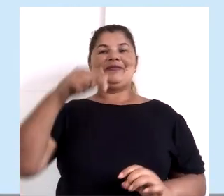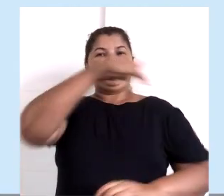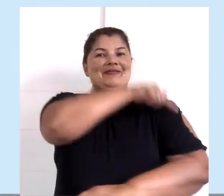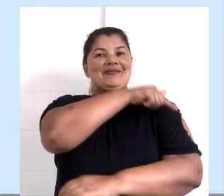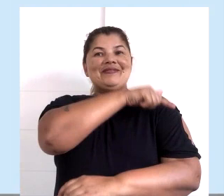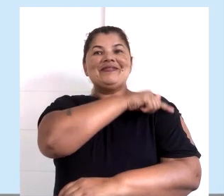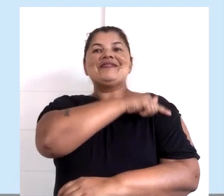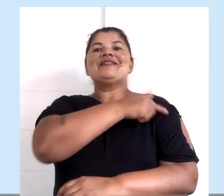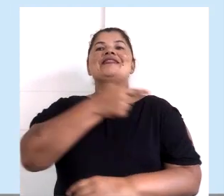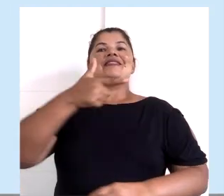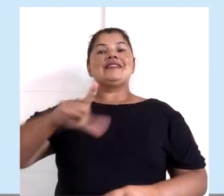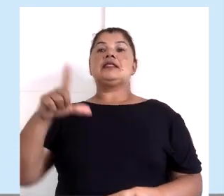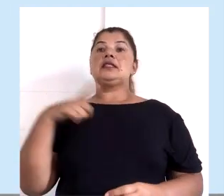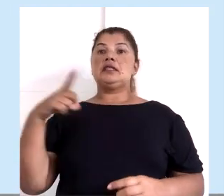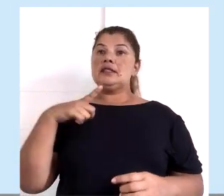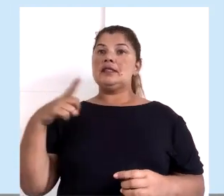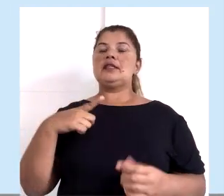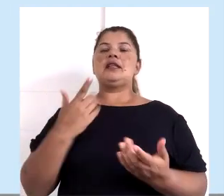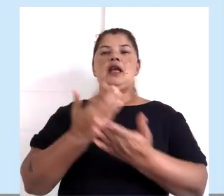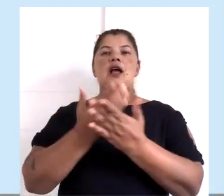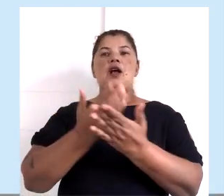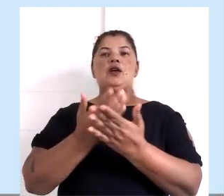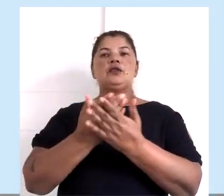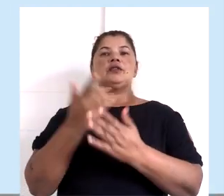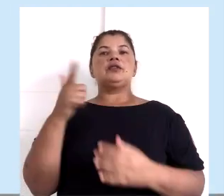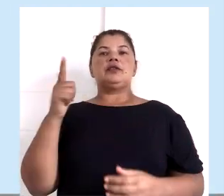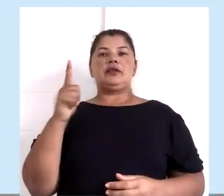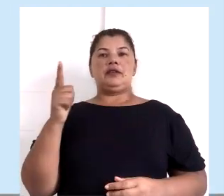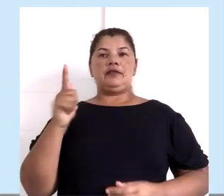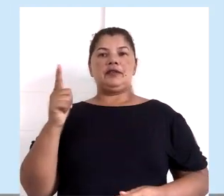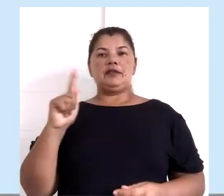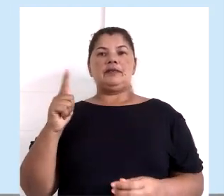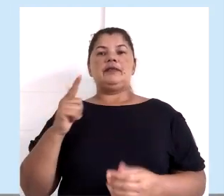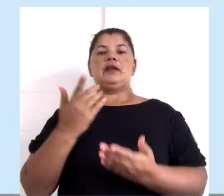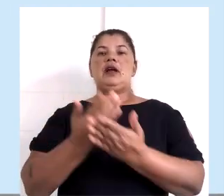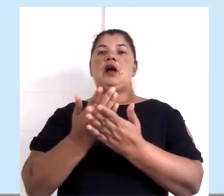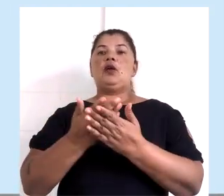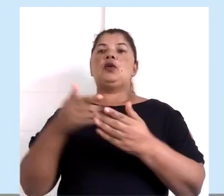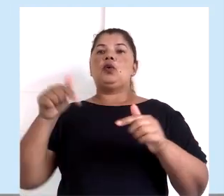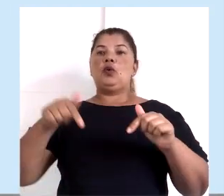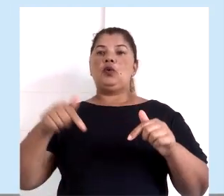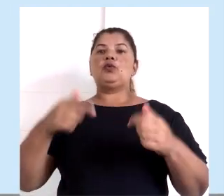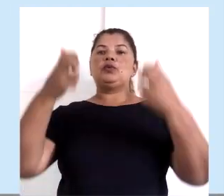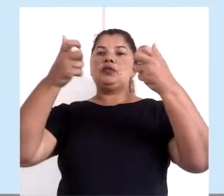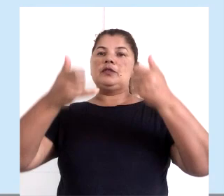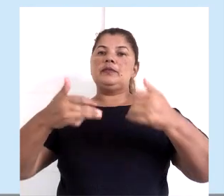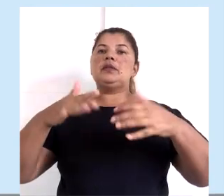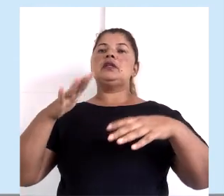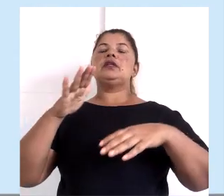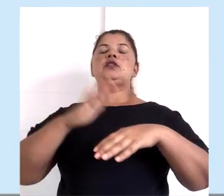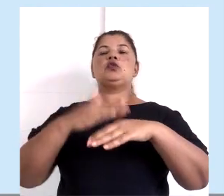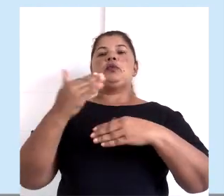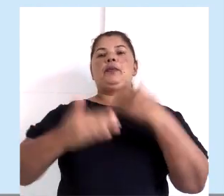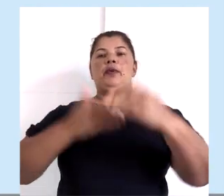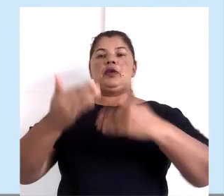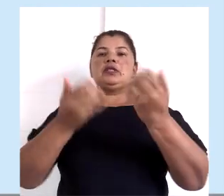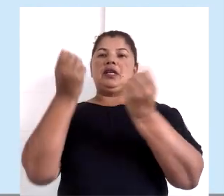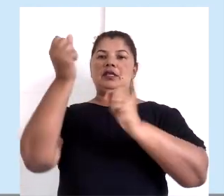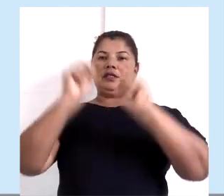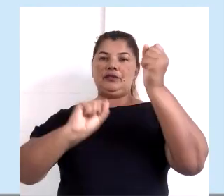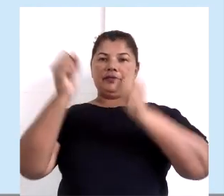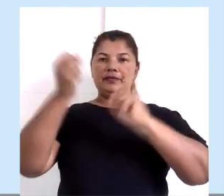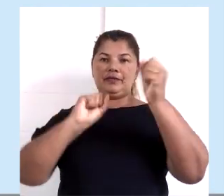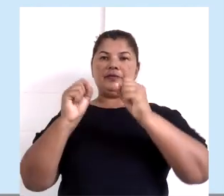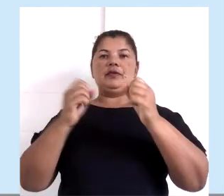Olá, sétimo ano, mais uma vez. Estamos aqui para mais uma aula de geografia, né? Na aula de hoje a gente vai falar um pouquinho sobre os processos de